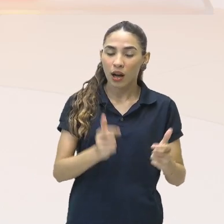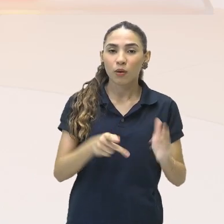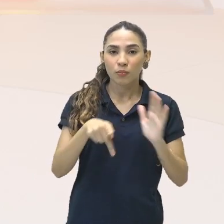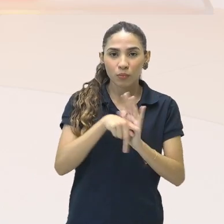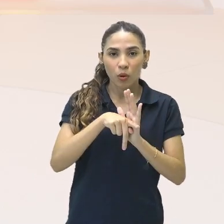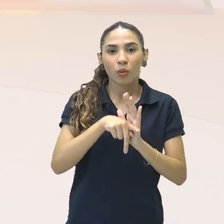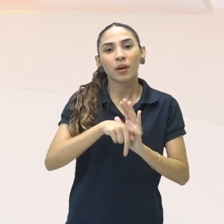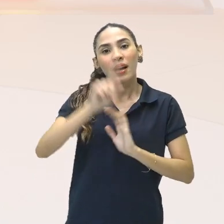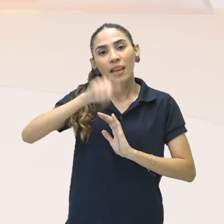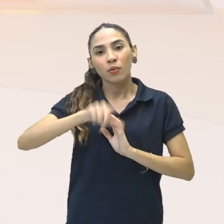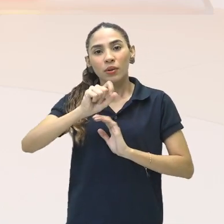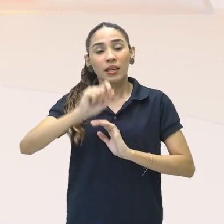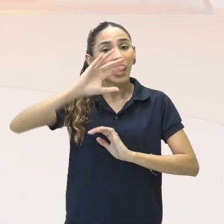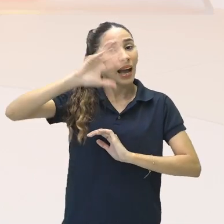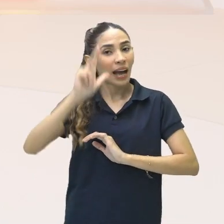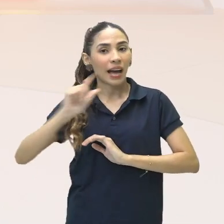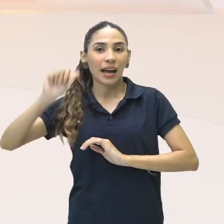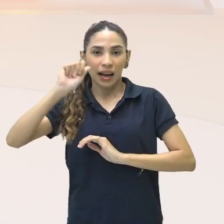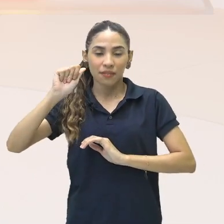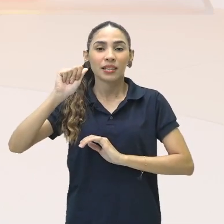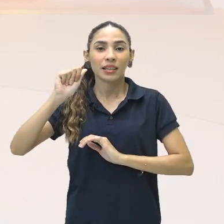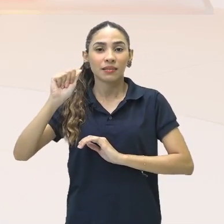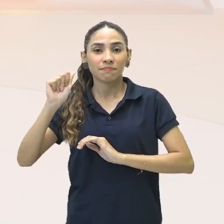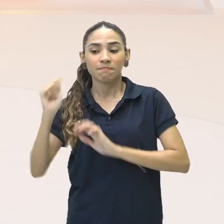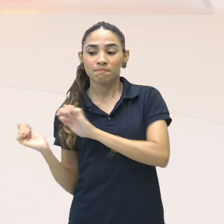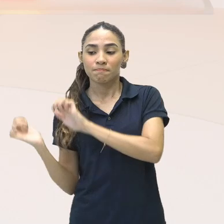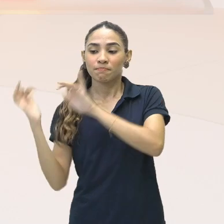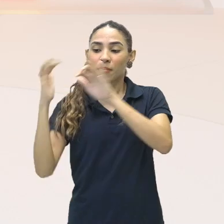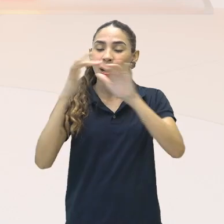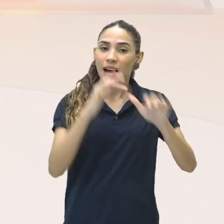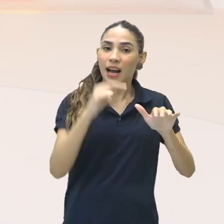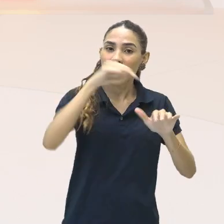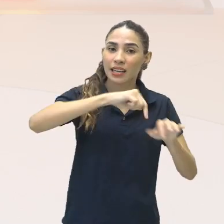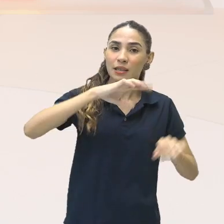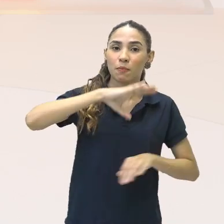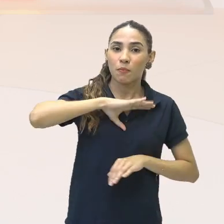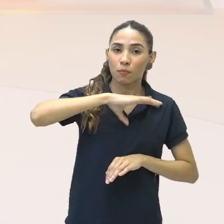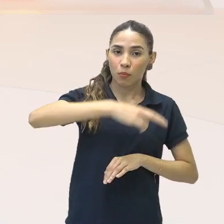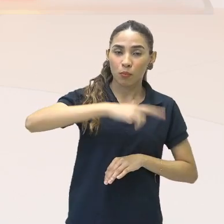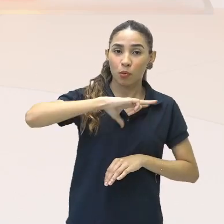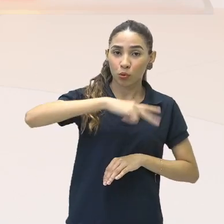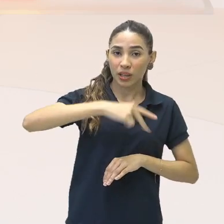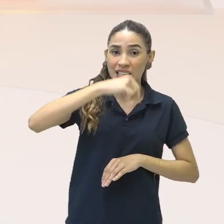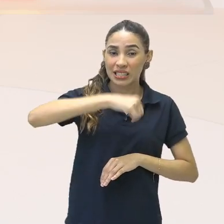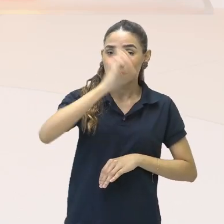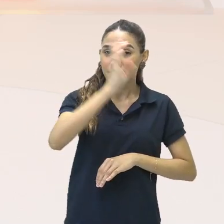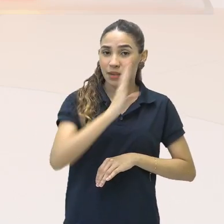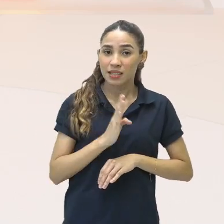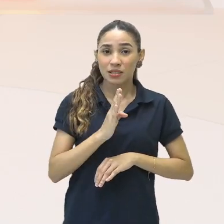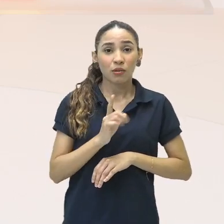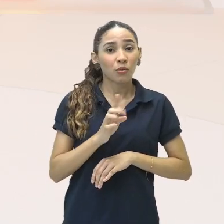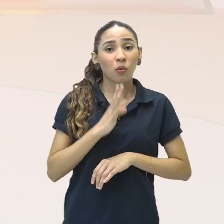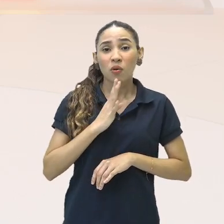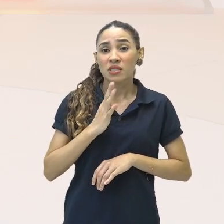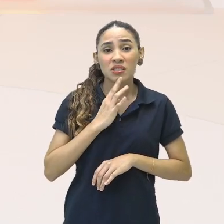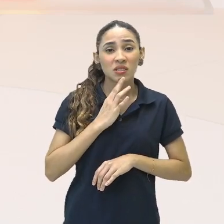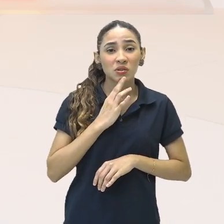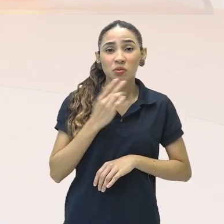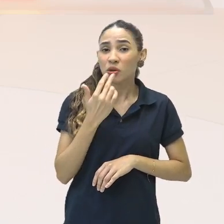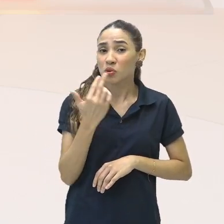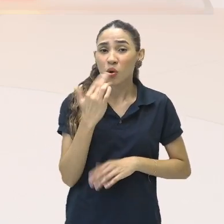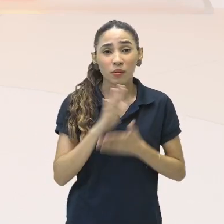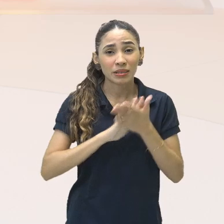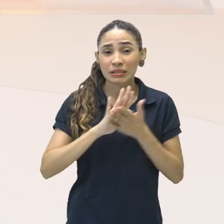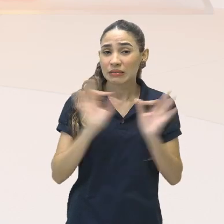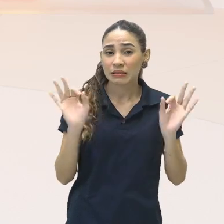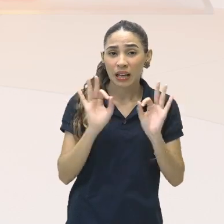que era justamente a África, vieram para a América Portuguesa, o Brasil, não conheciam o idioma, não conheciam